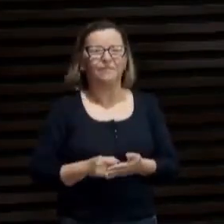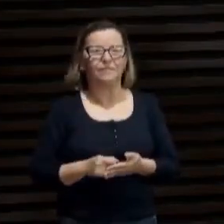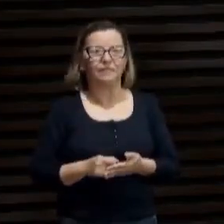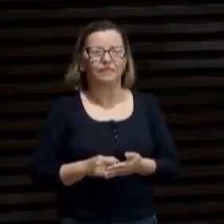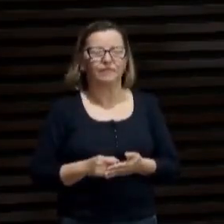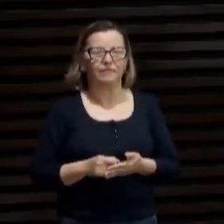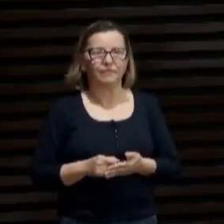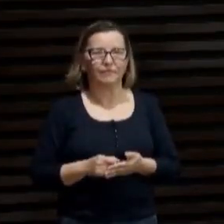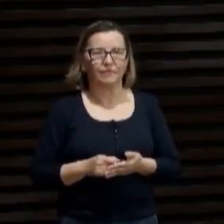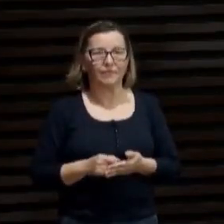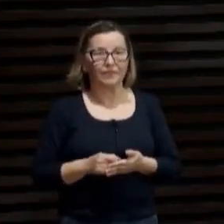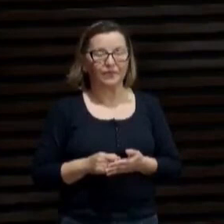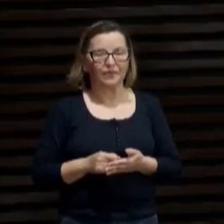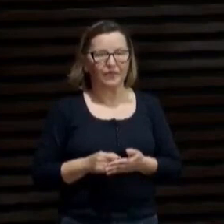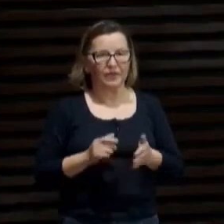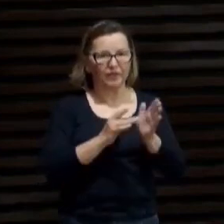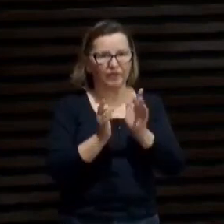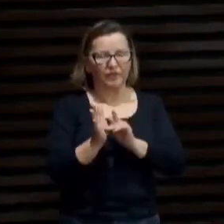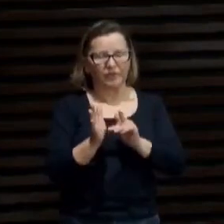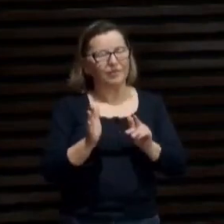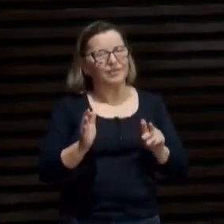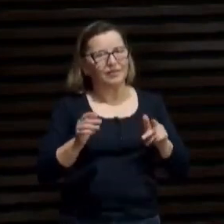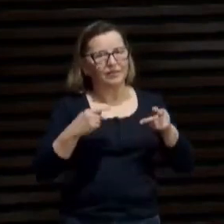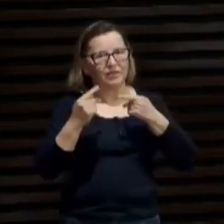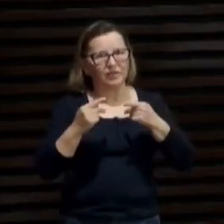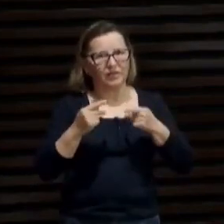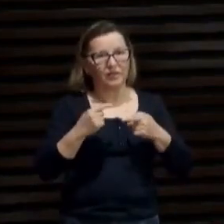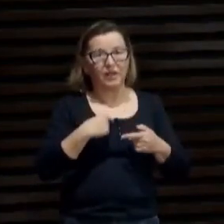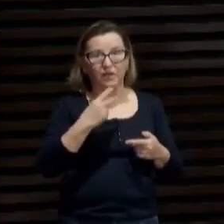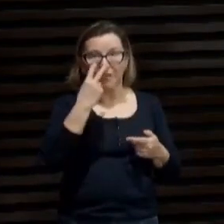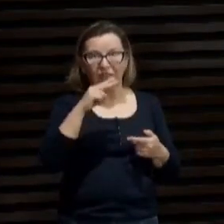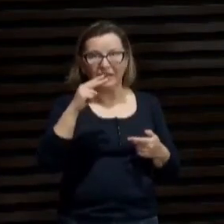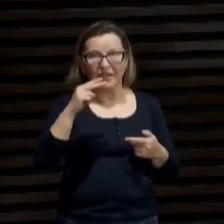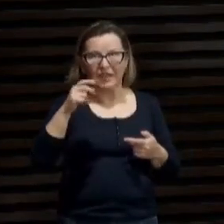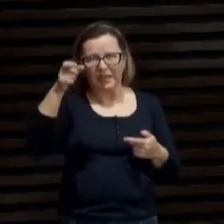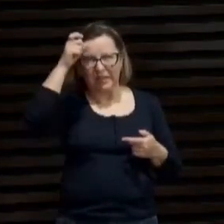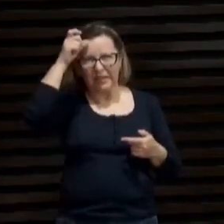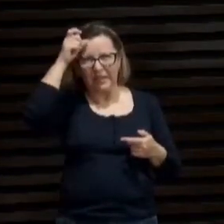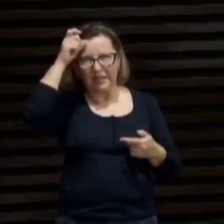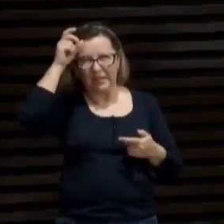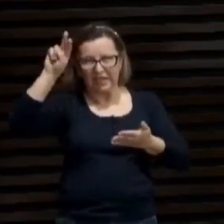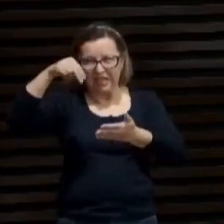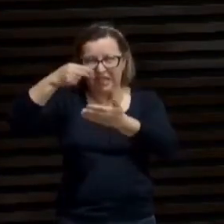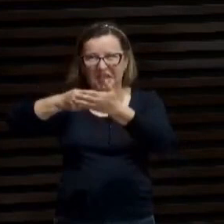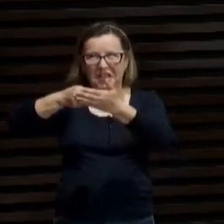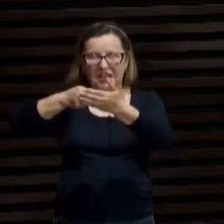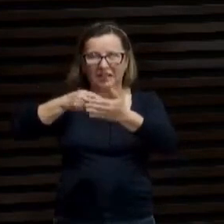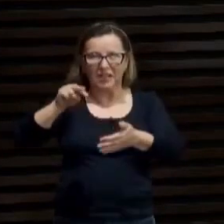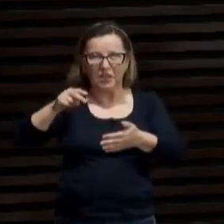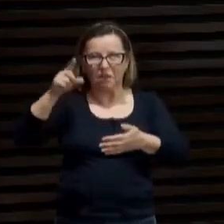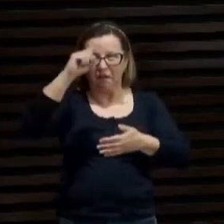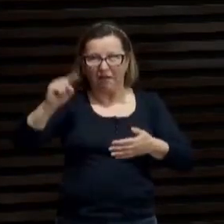lhes disse: eu via Satanás caindo do céu como um relâmpago. Eis aí, vos dei autoridade